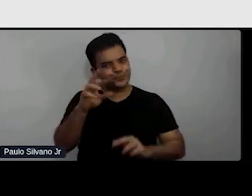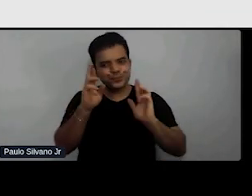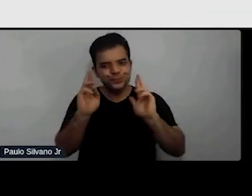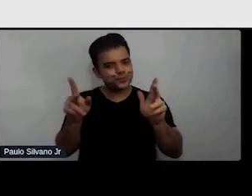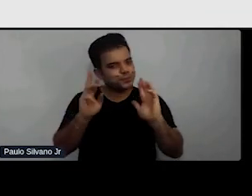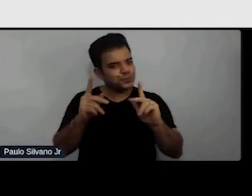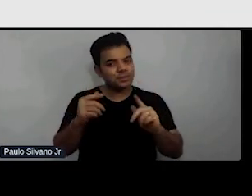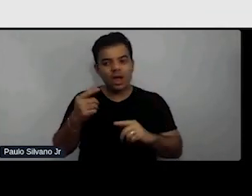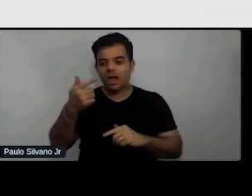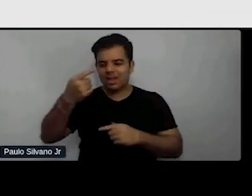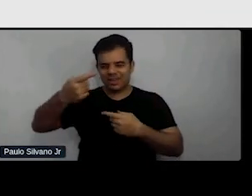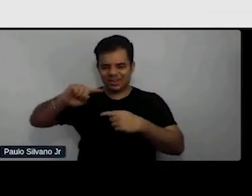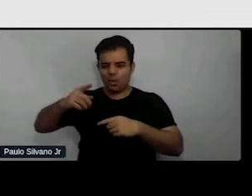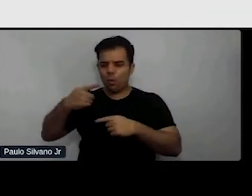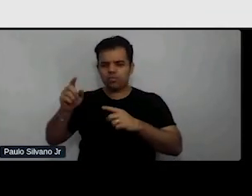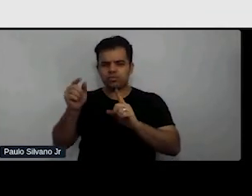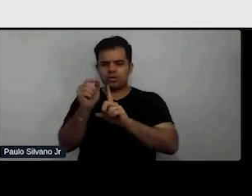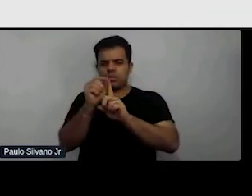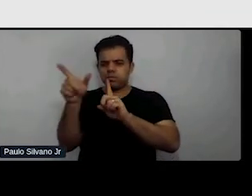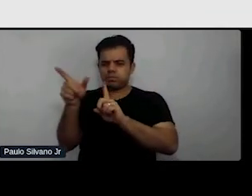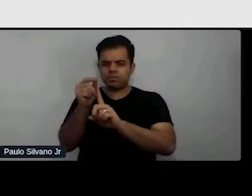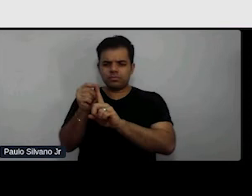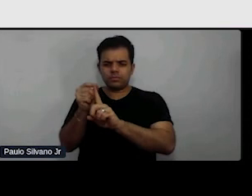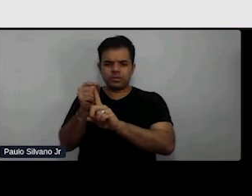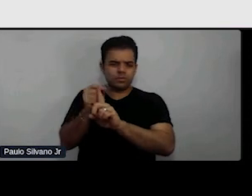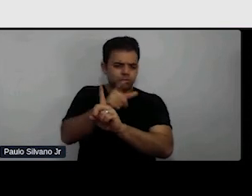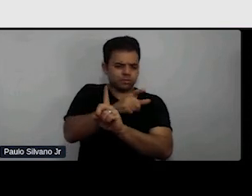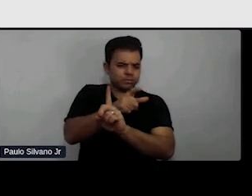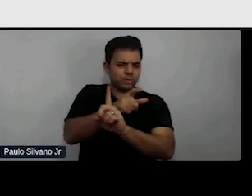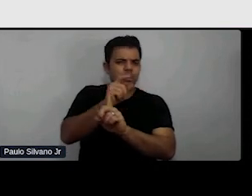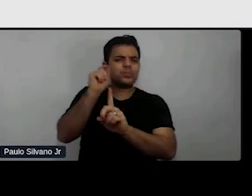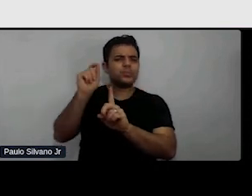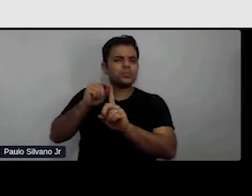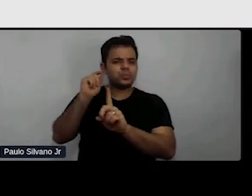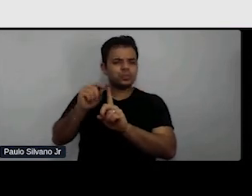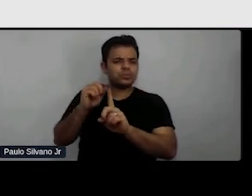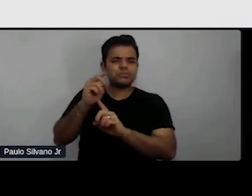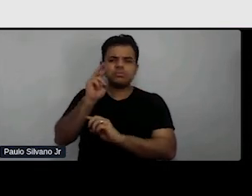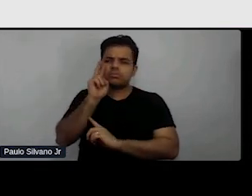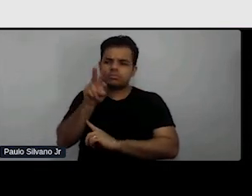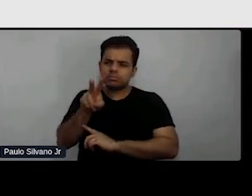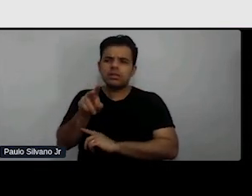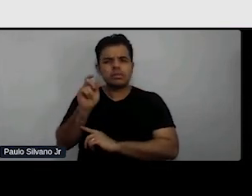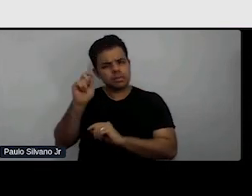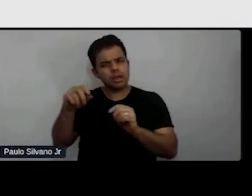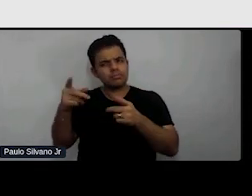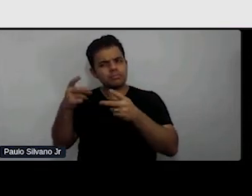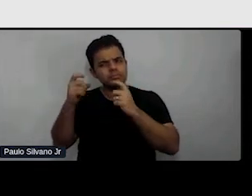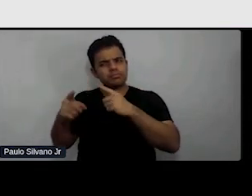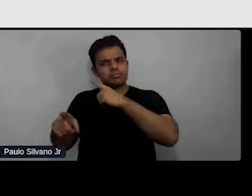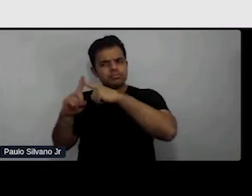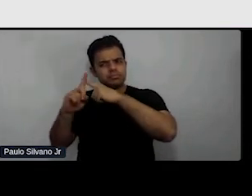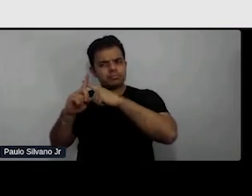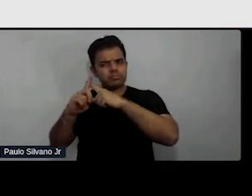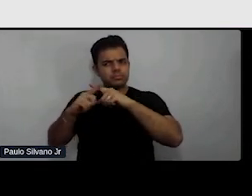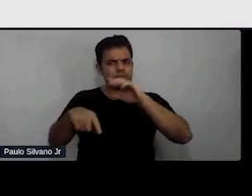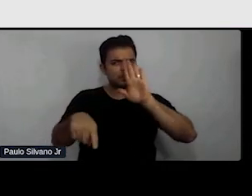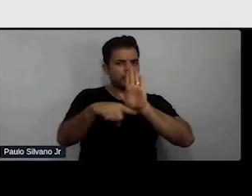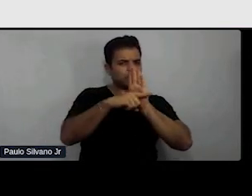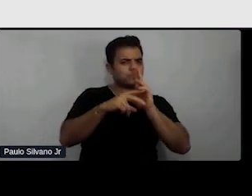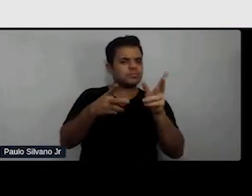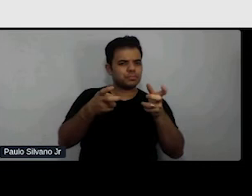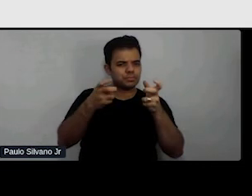alguns ajustes, mas pela posição padrão dá para ver qual positivo e qual negativo. Então,